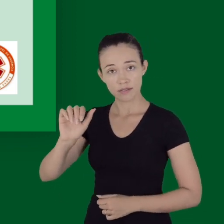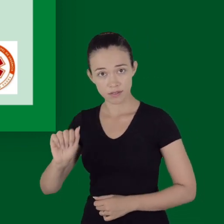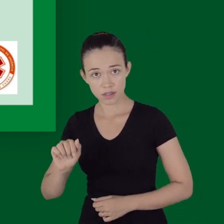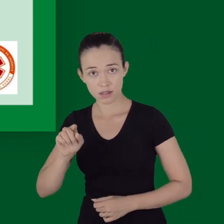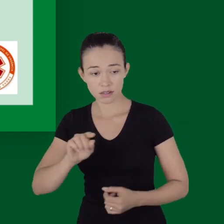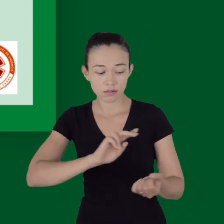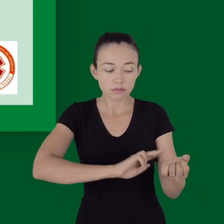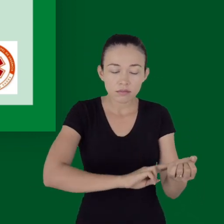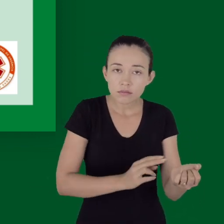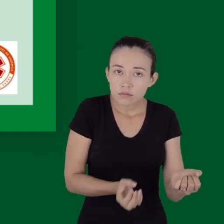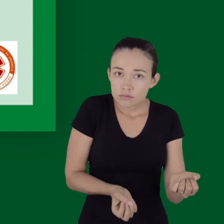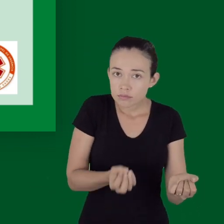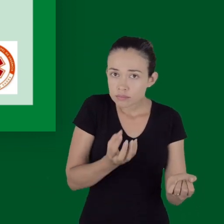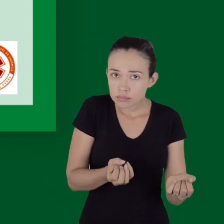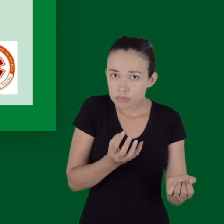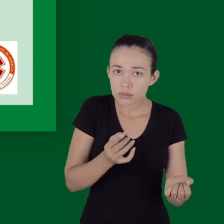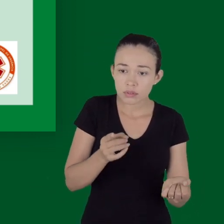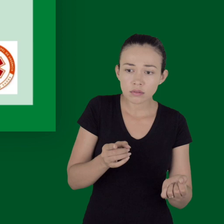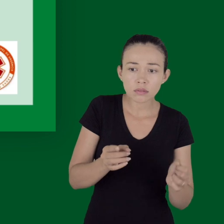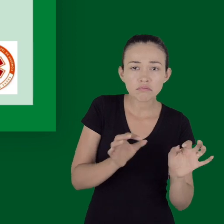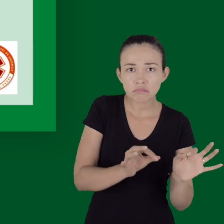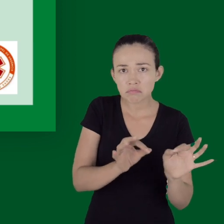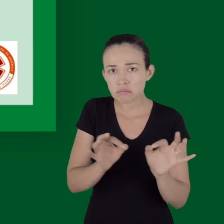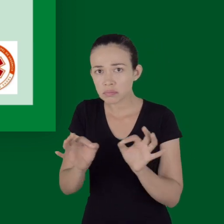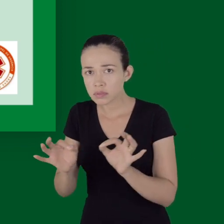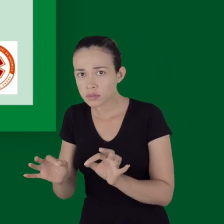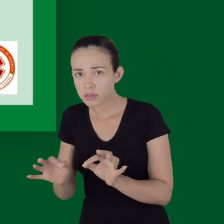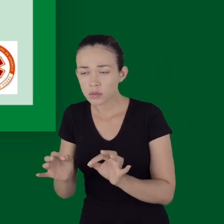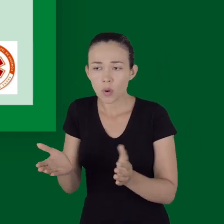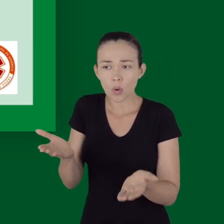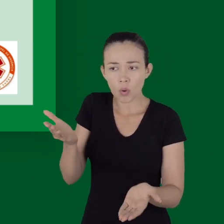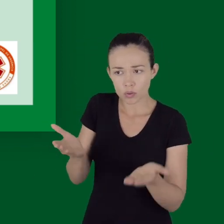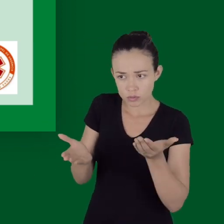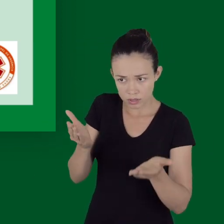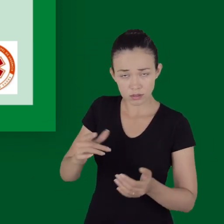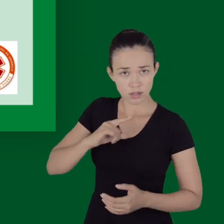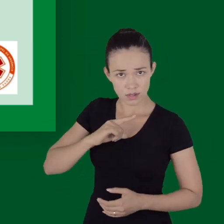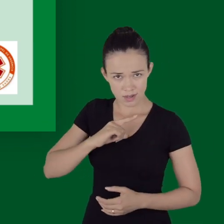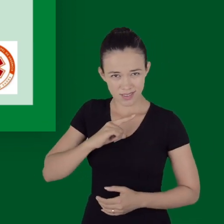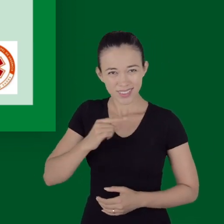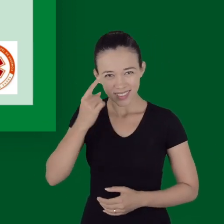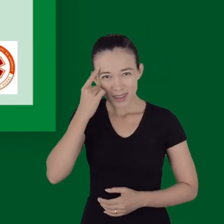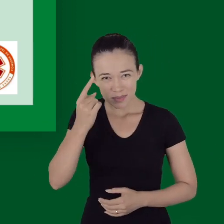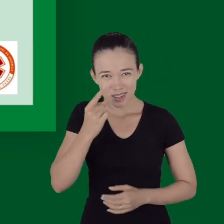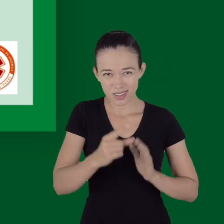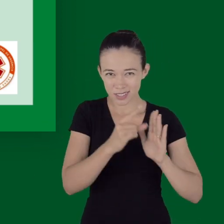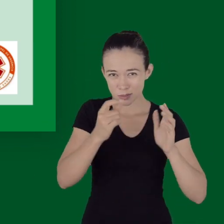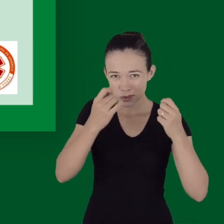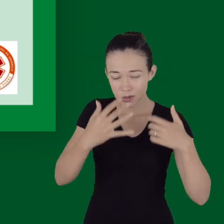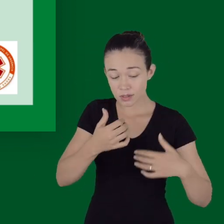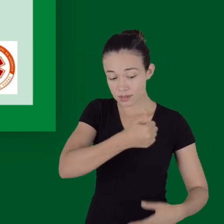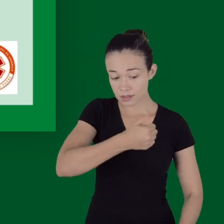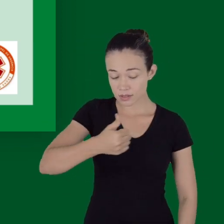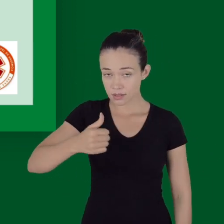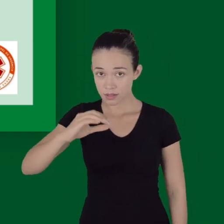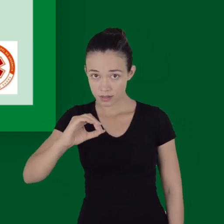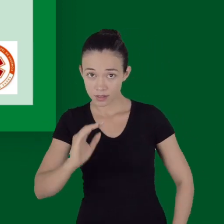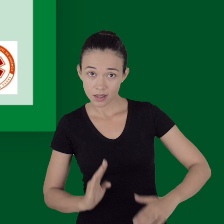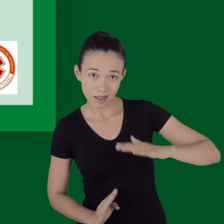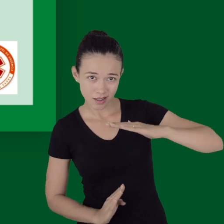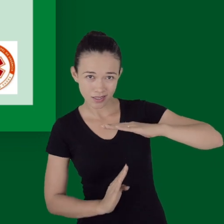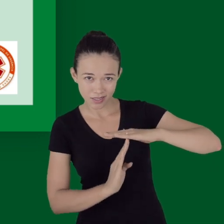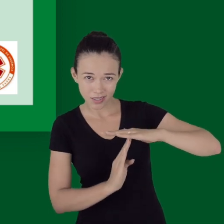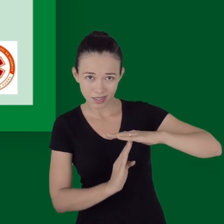resposta ou uma resposta controlada, né? Que a gente pensa numa meta de até 110 de frequência, a